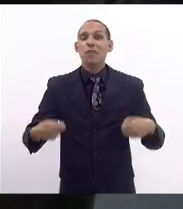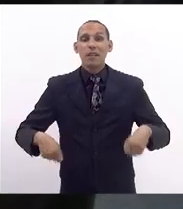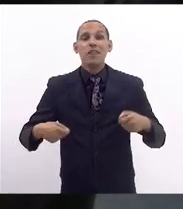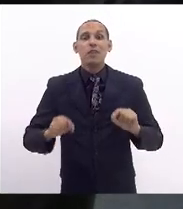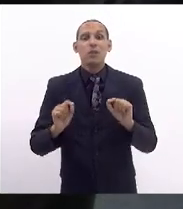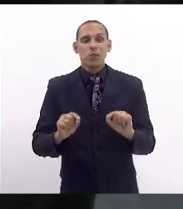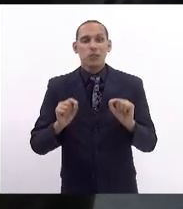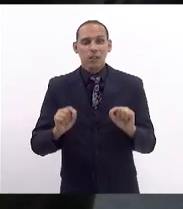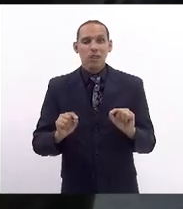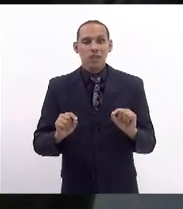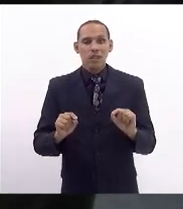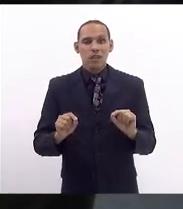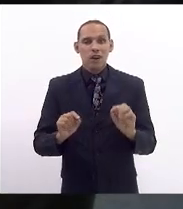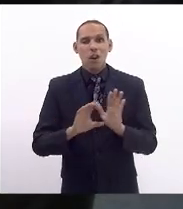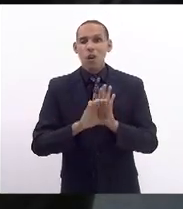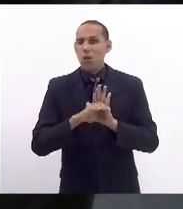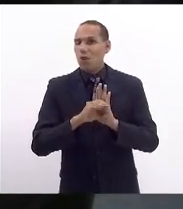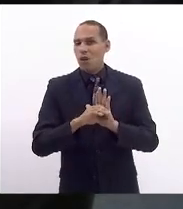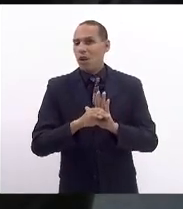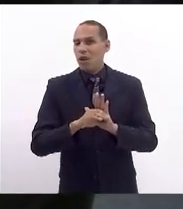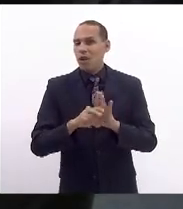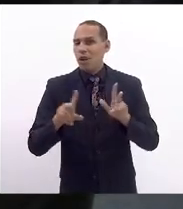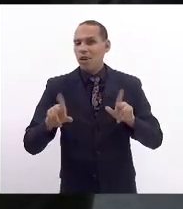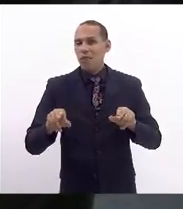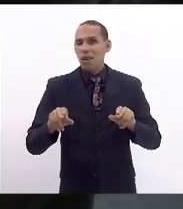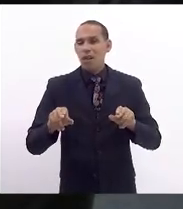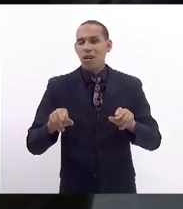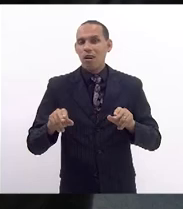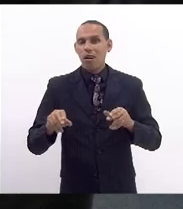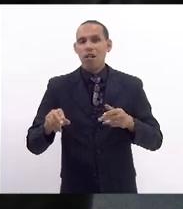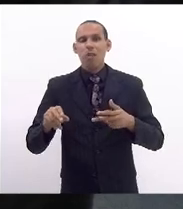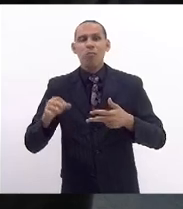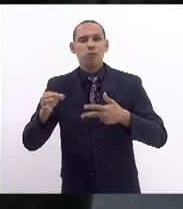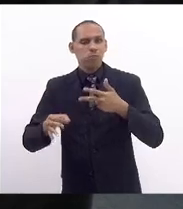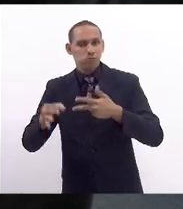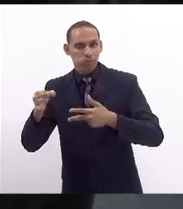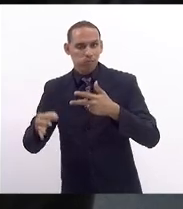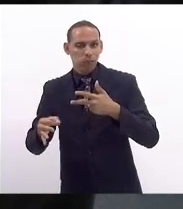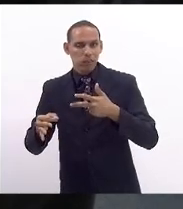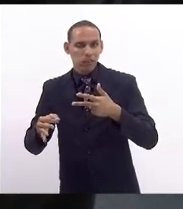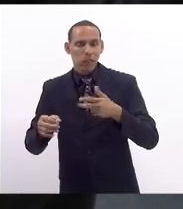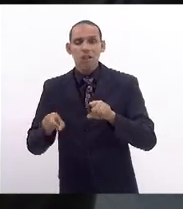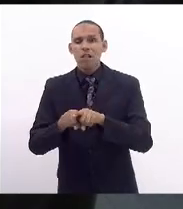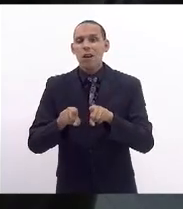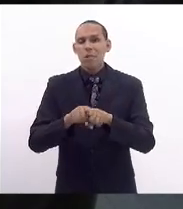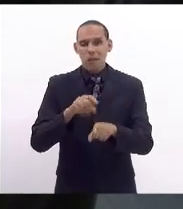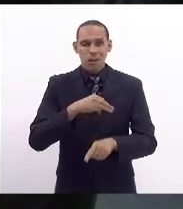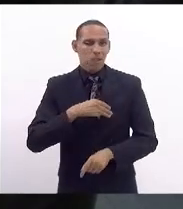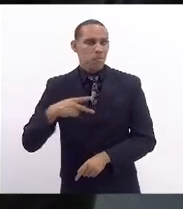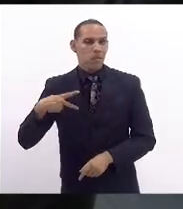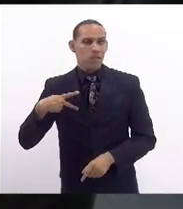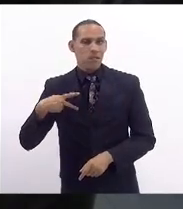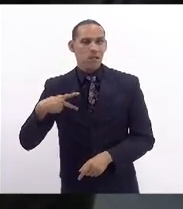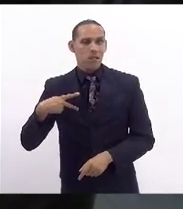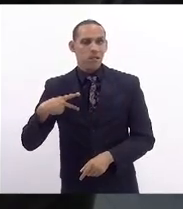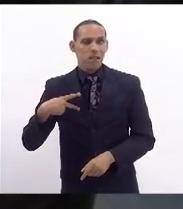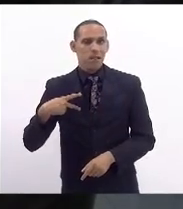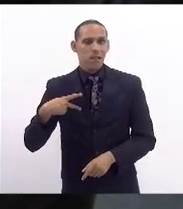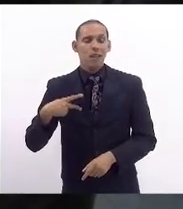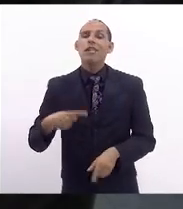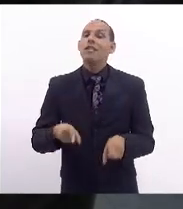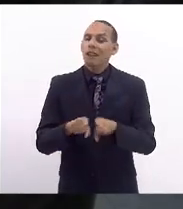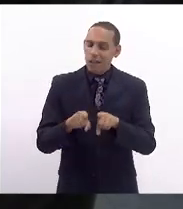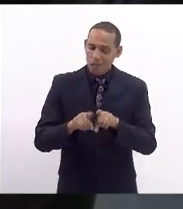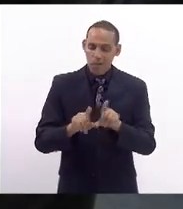o mesmo conceito que tem o poder judiciário o ministério público e até